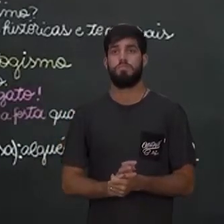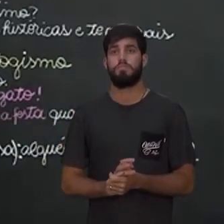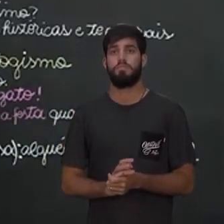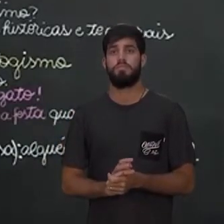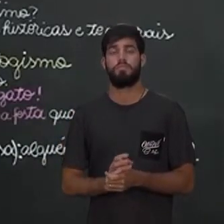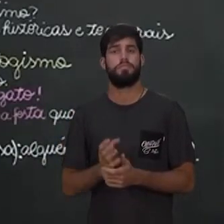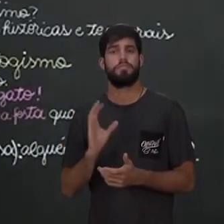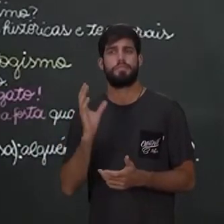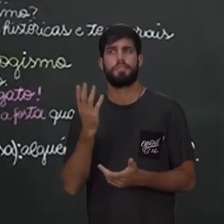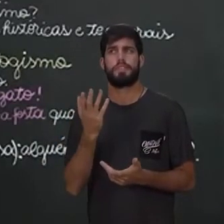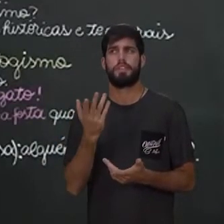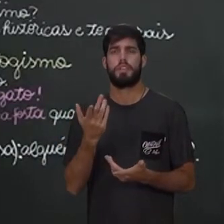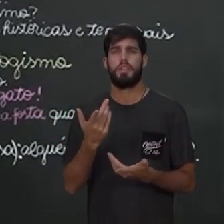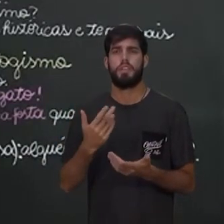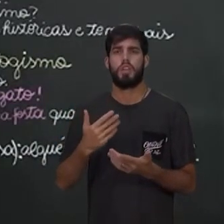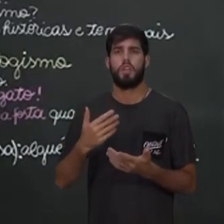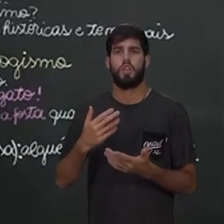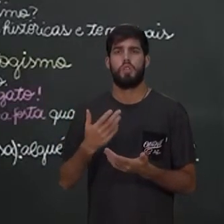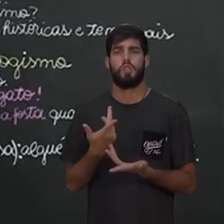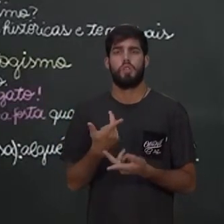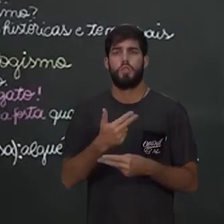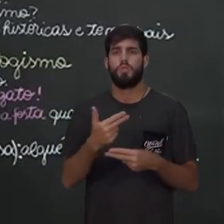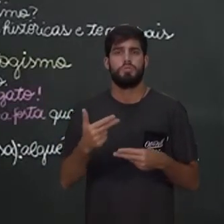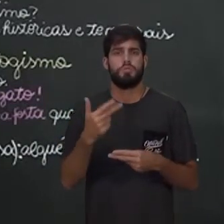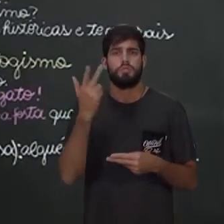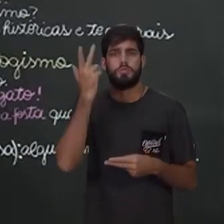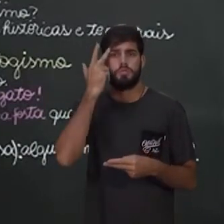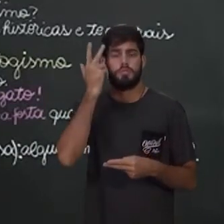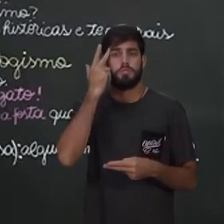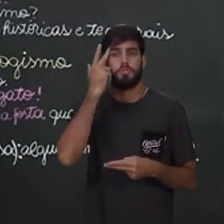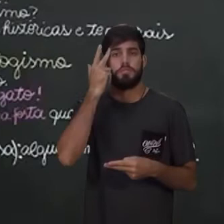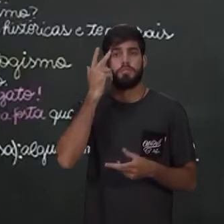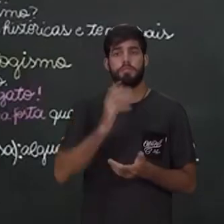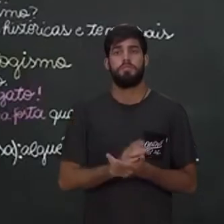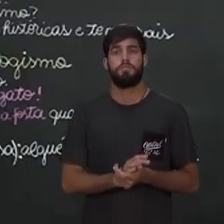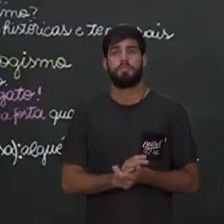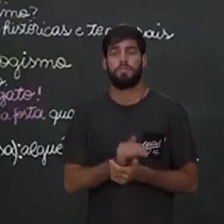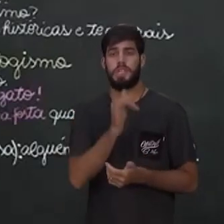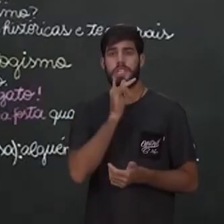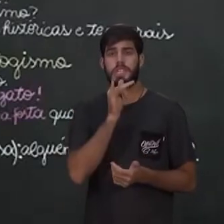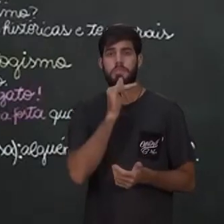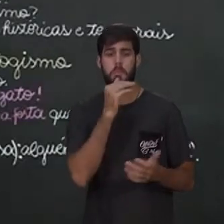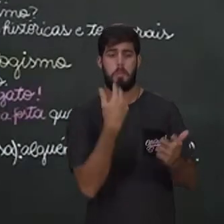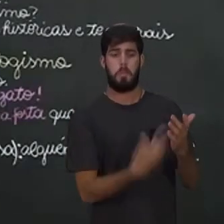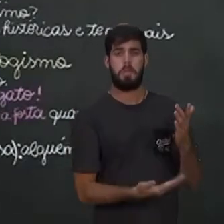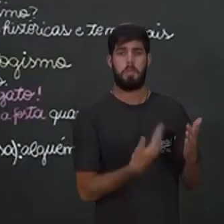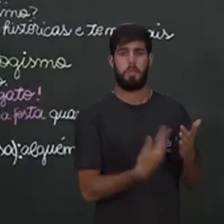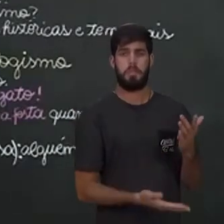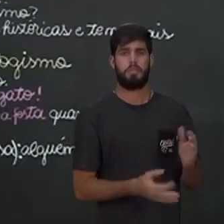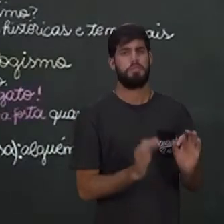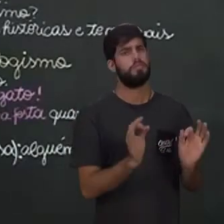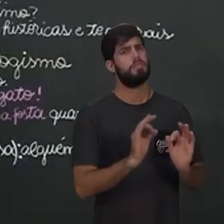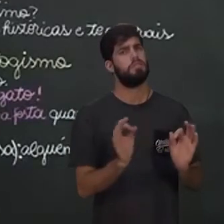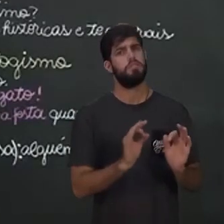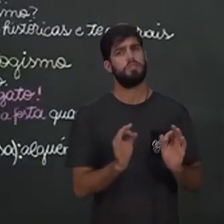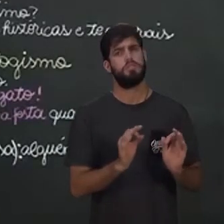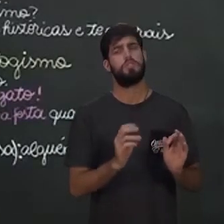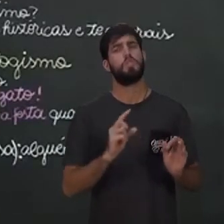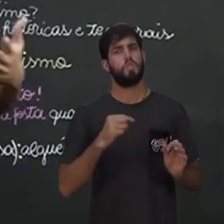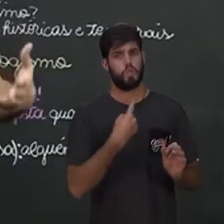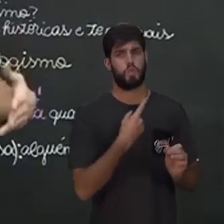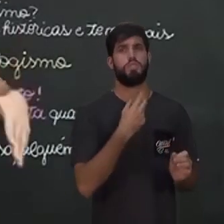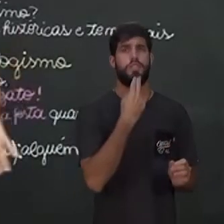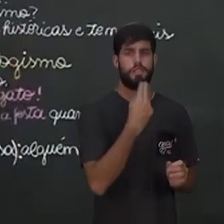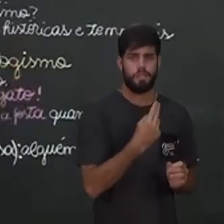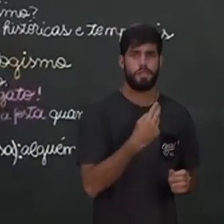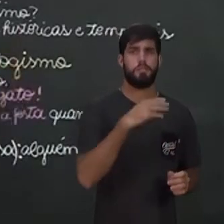processo inevitável essa inserção de palavras, o que não significa necessariamente que nós vamos descaracterizar o nosso idioma. Nossa língua é a língua portuguesa, a gente